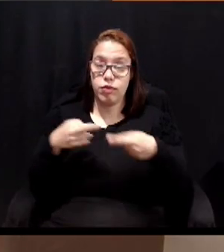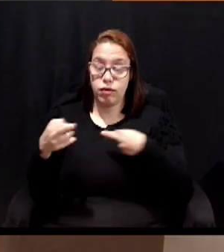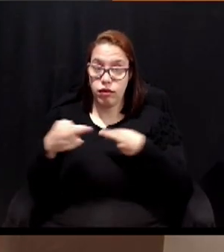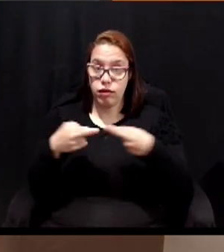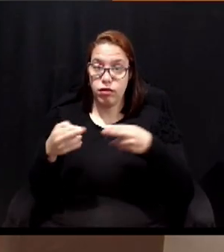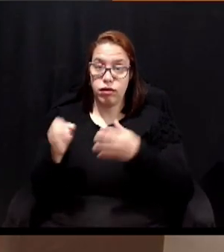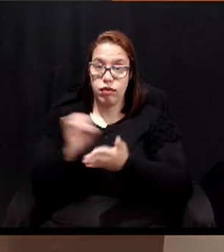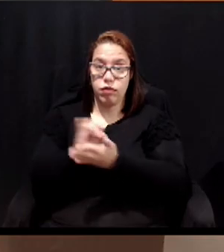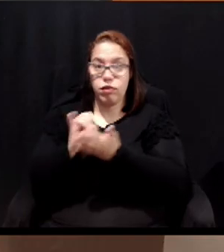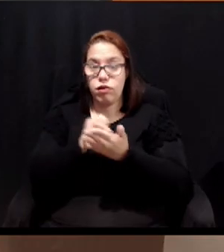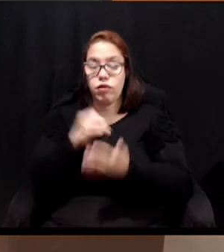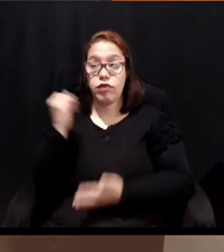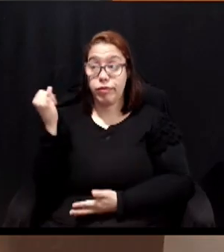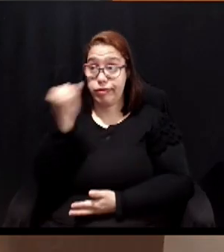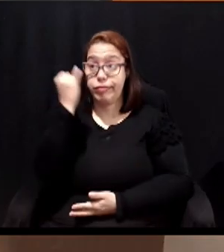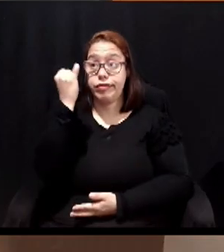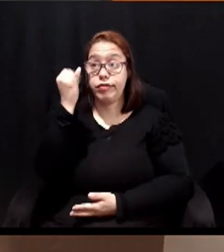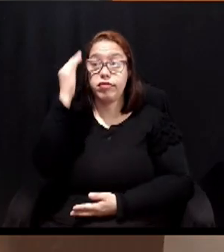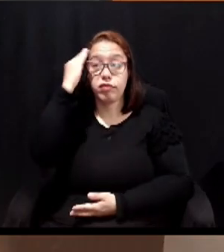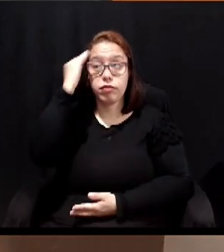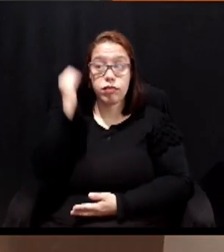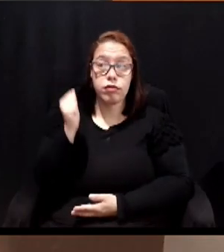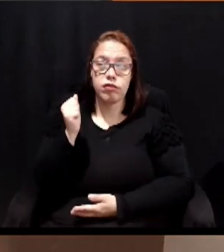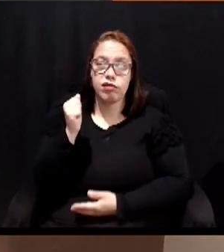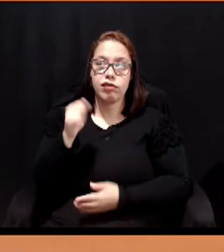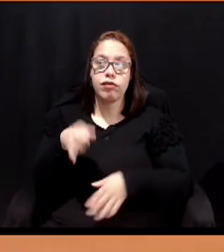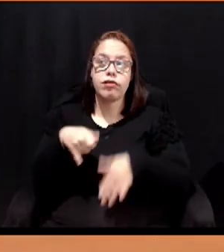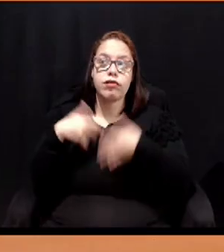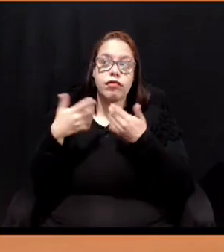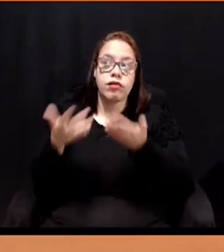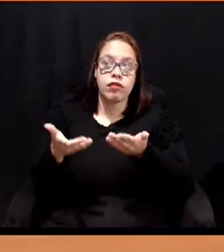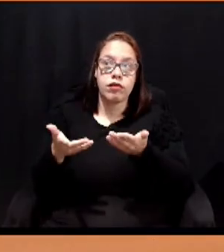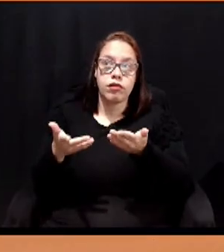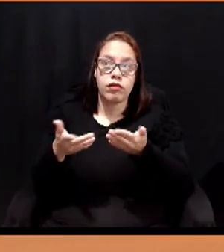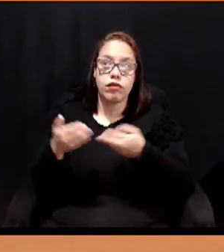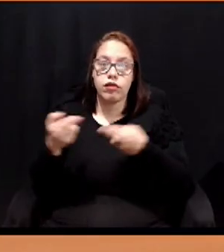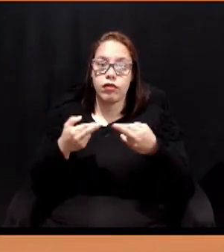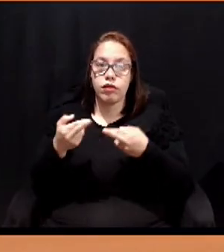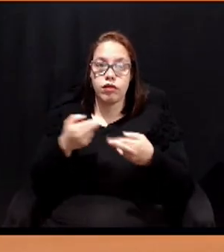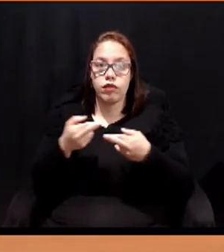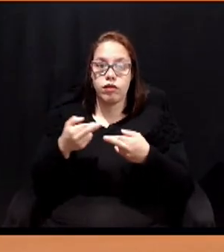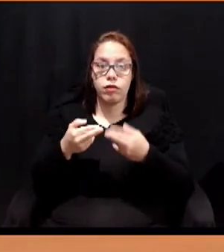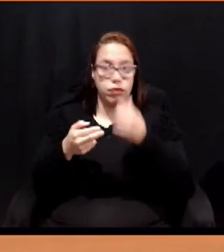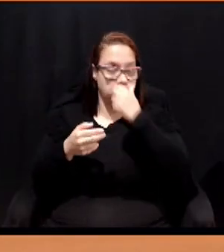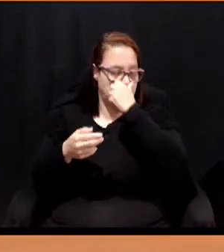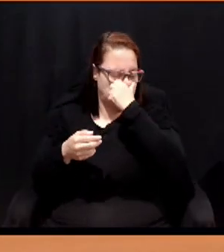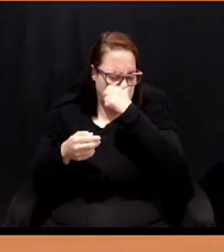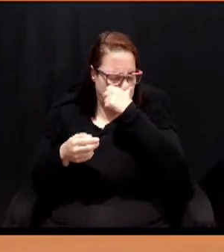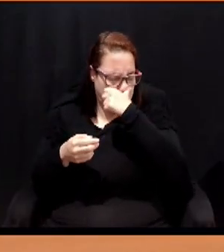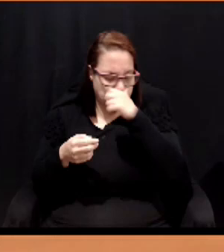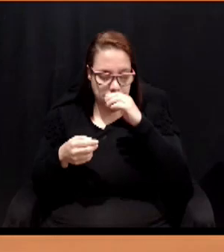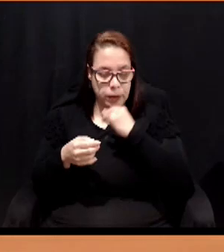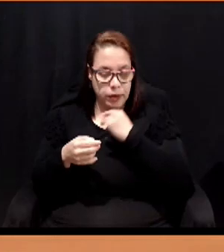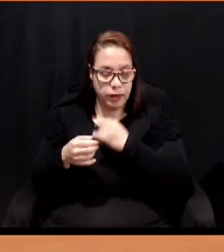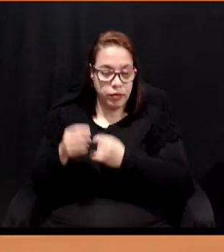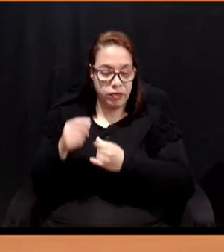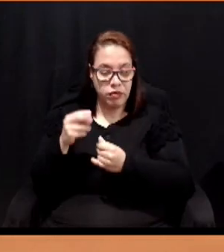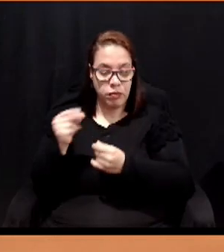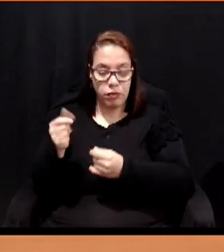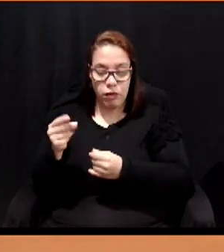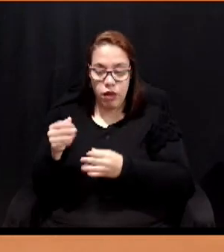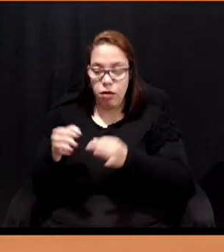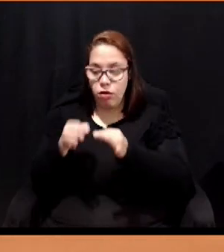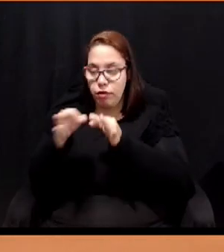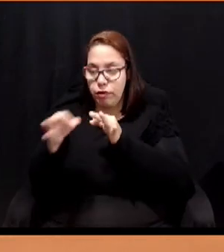para a gente saber, né, de quais são as relações que são mais duradouras, que podem ser estabelecidas, e as mais